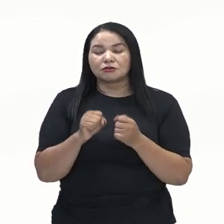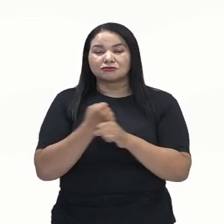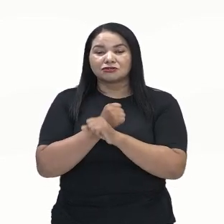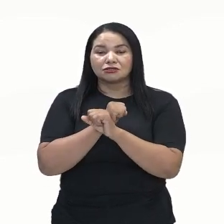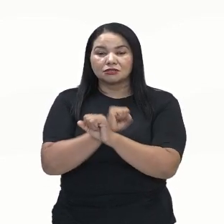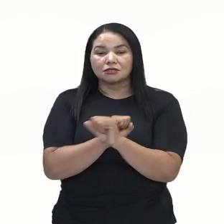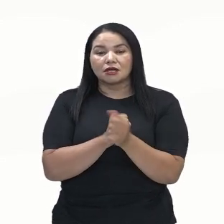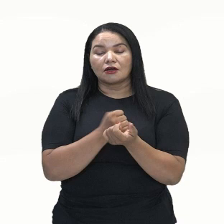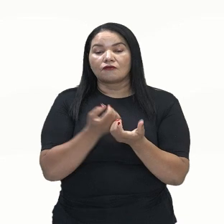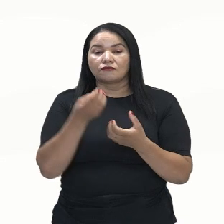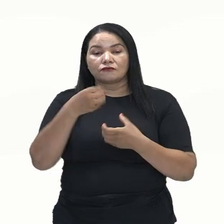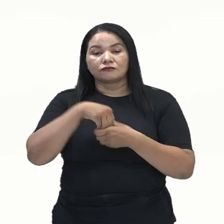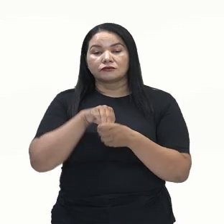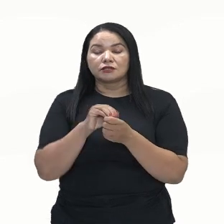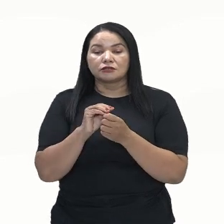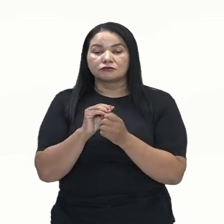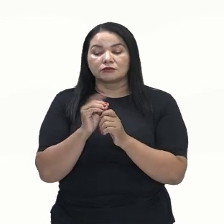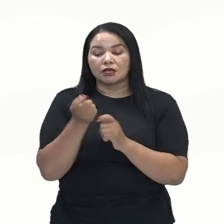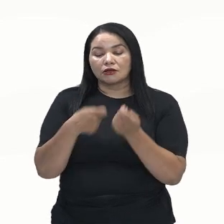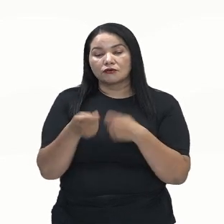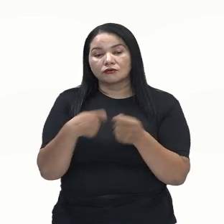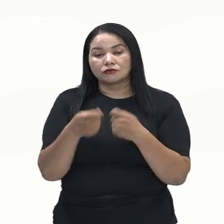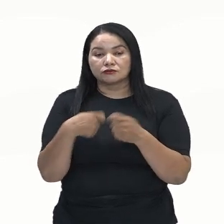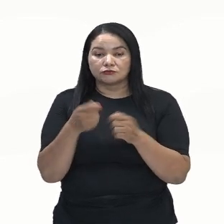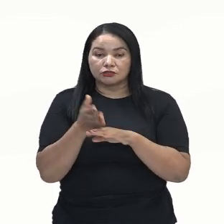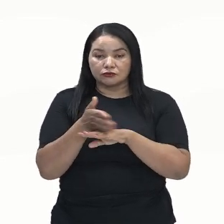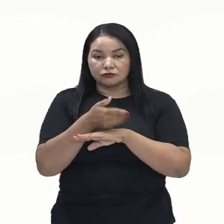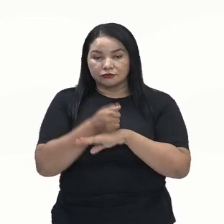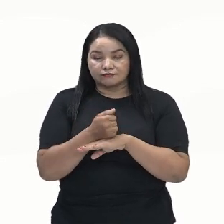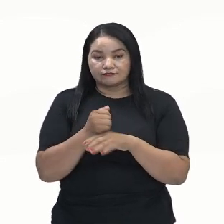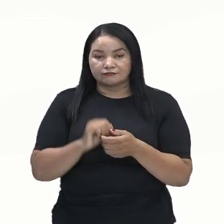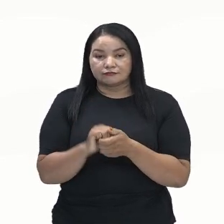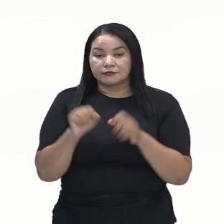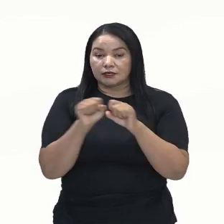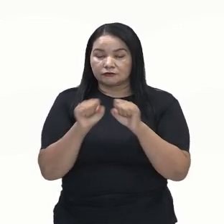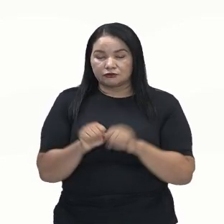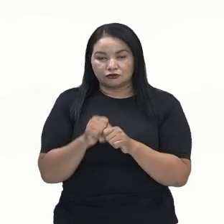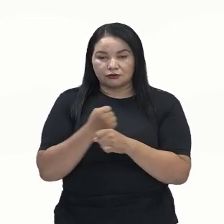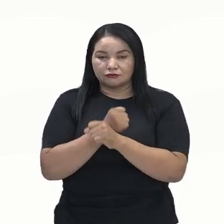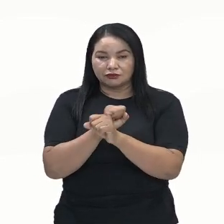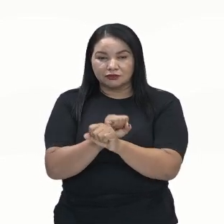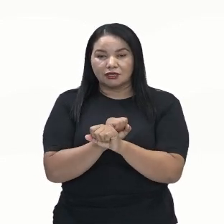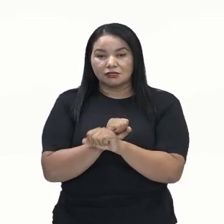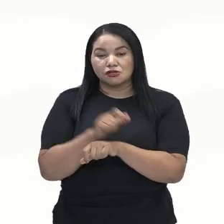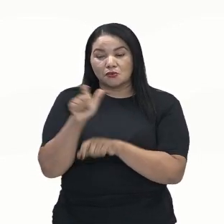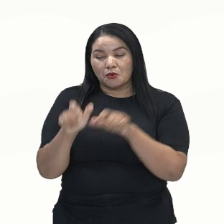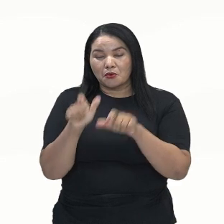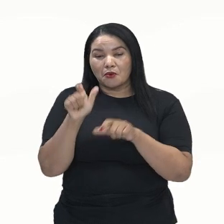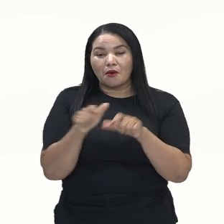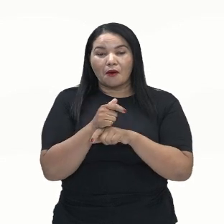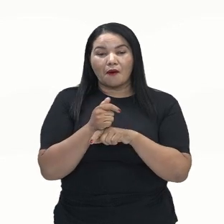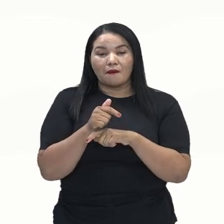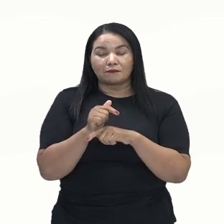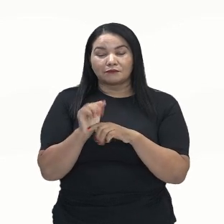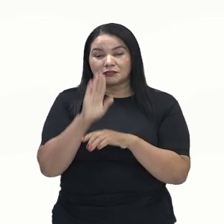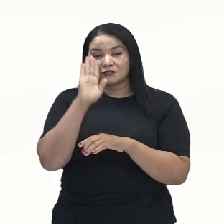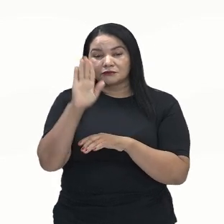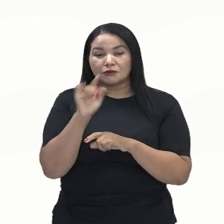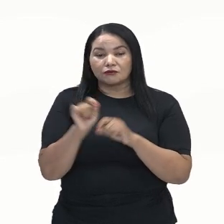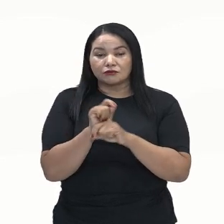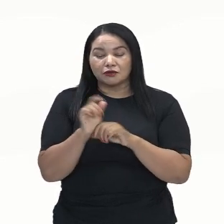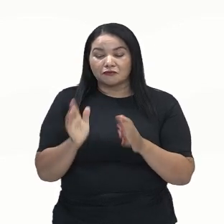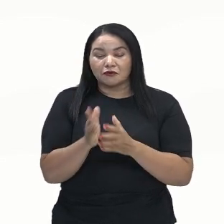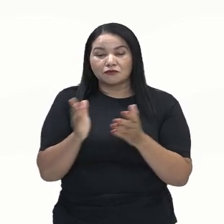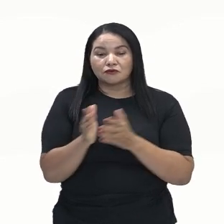economia colonial? O sistema escravista, ele foi a força principal que impulsionou o